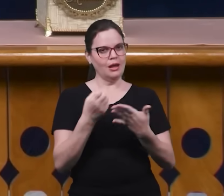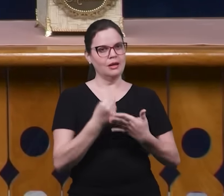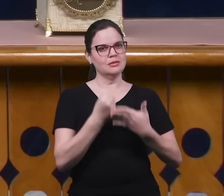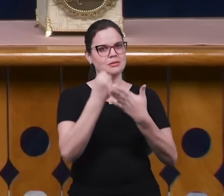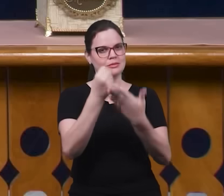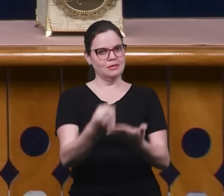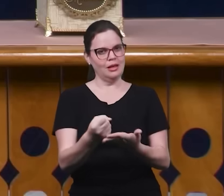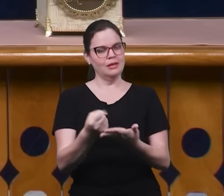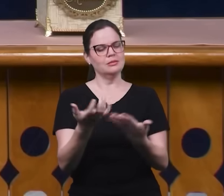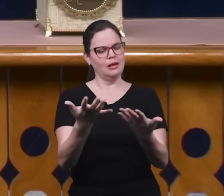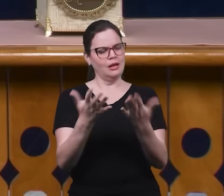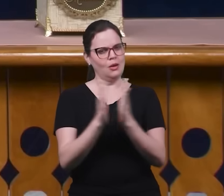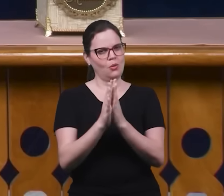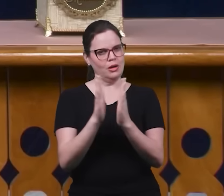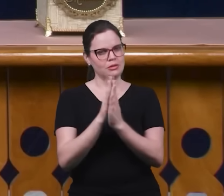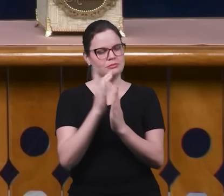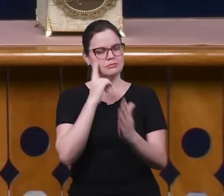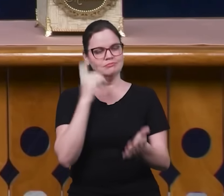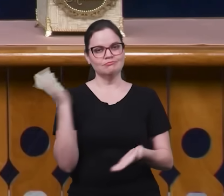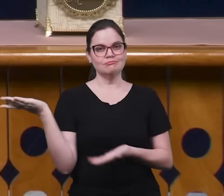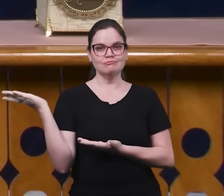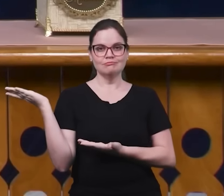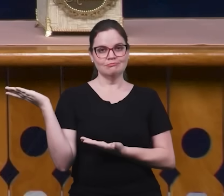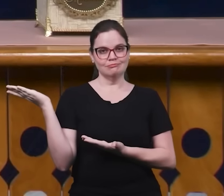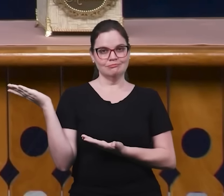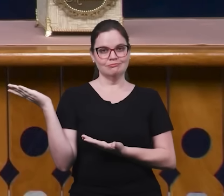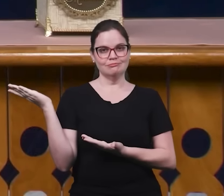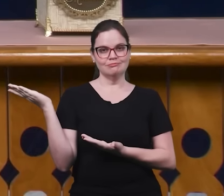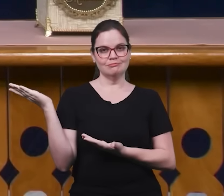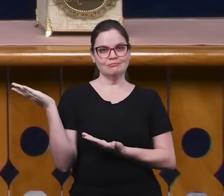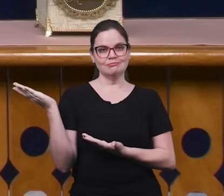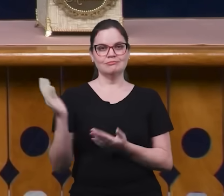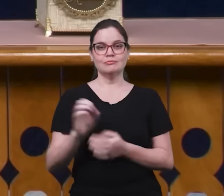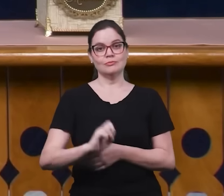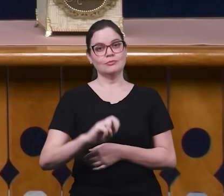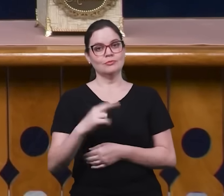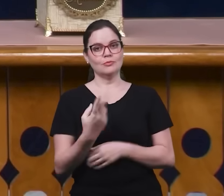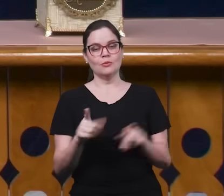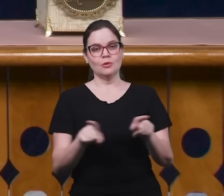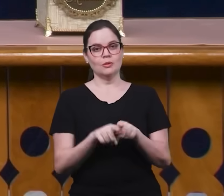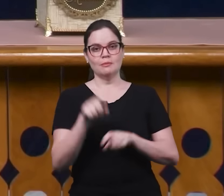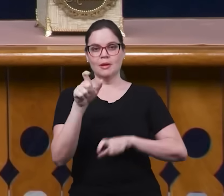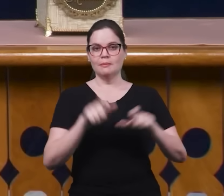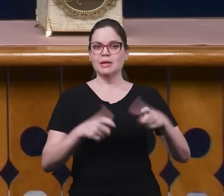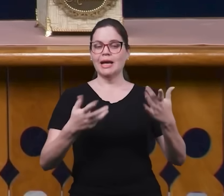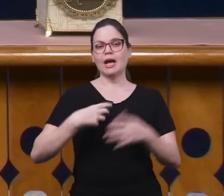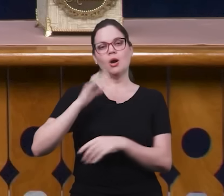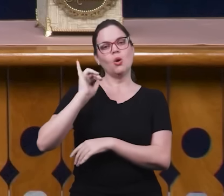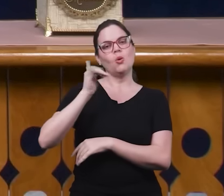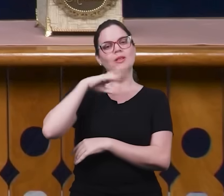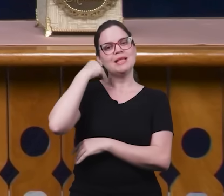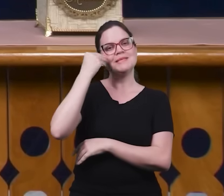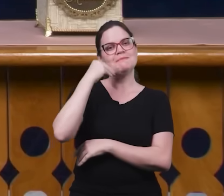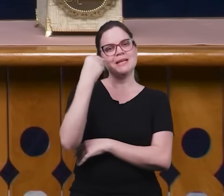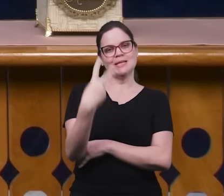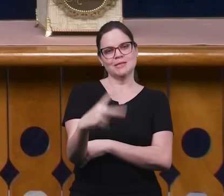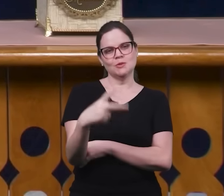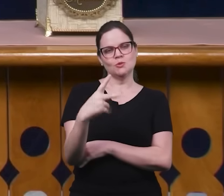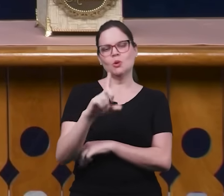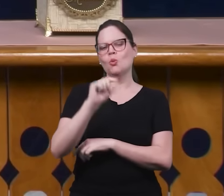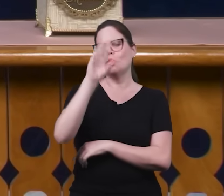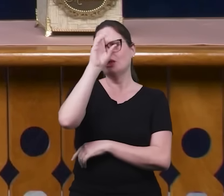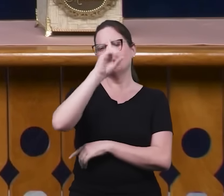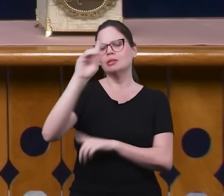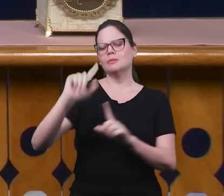uma assistência podem acessar o QR Code aqui na tela, ou também aqueles que desejarem contar a sua experiência, aquilo que